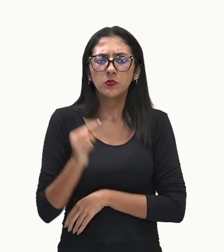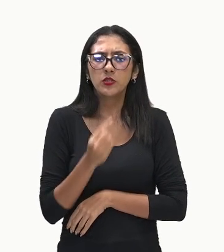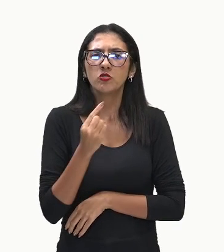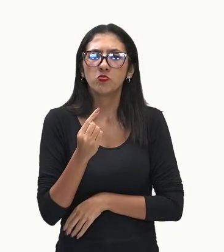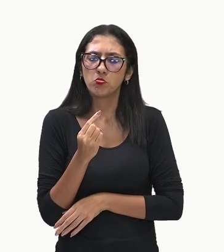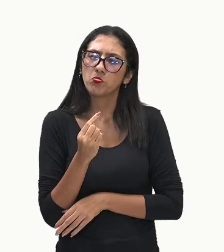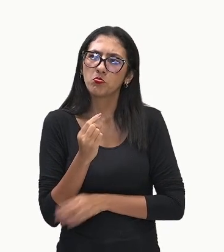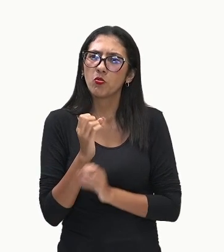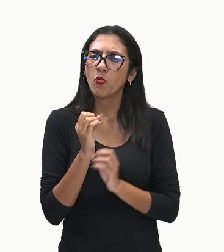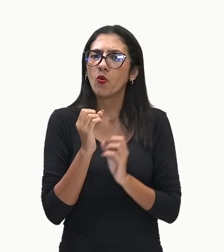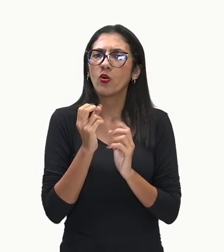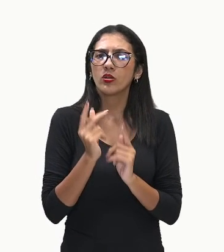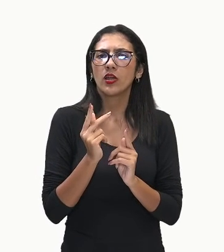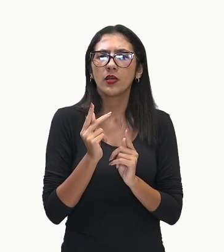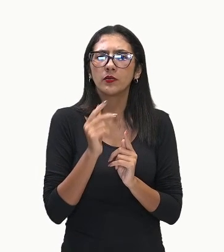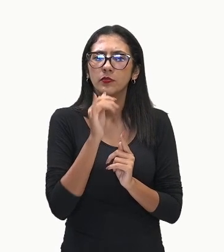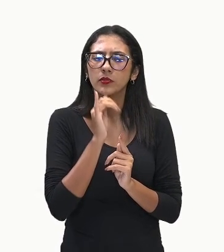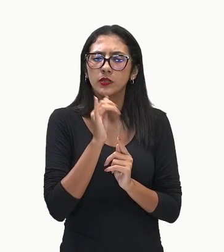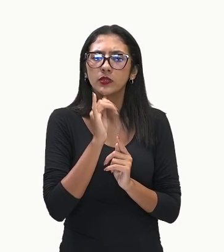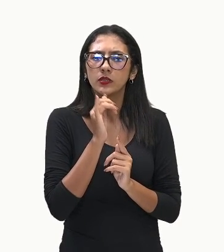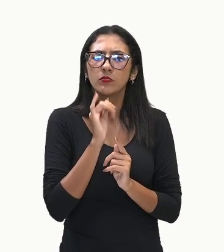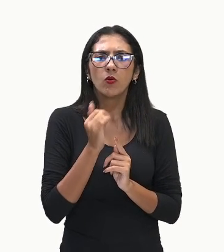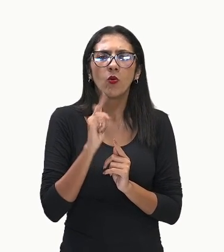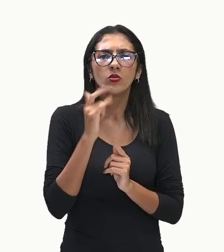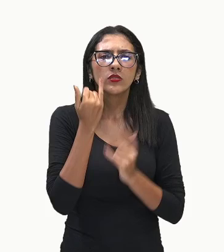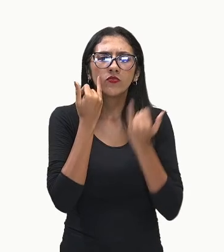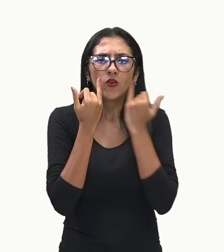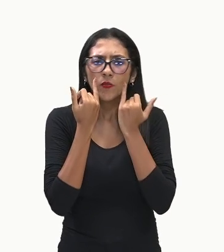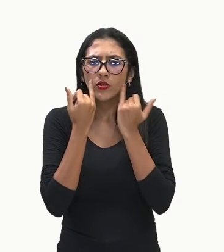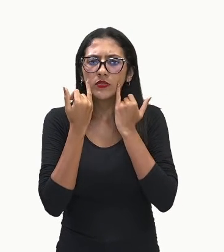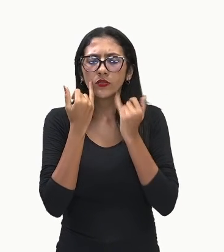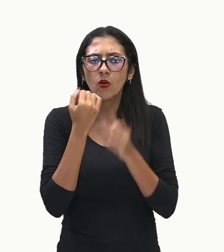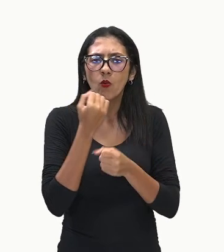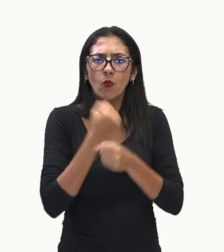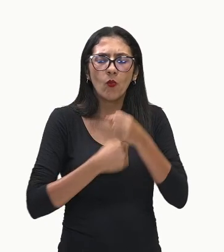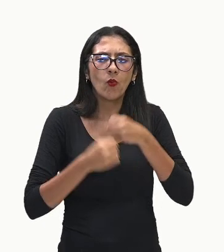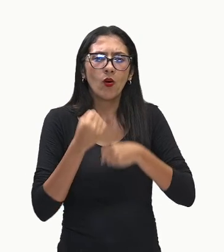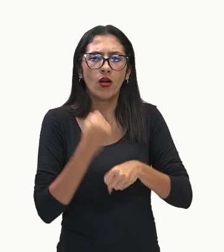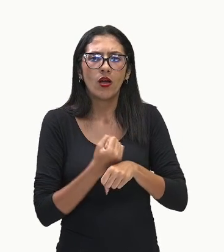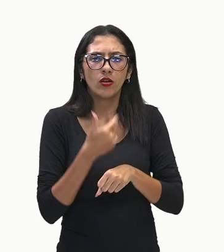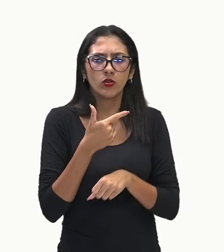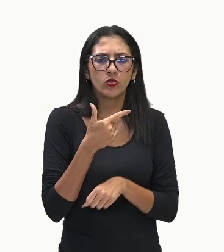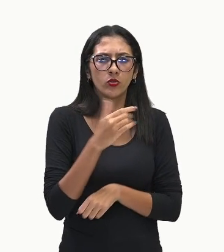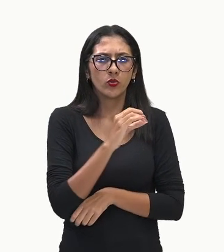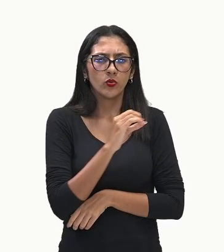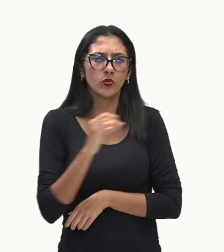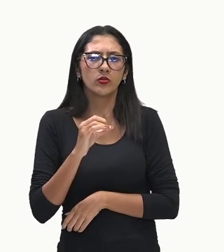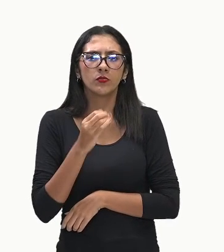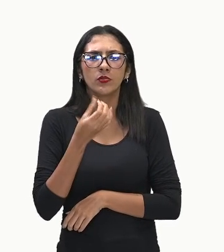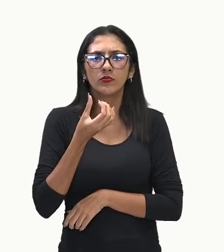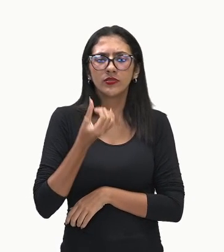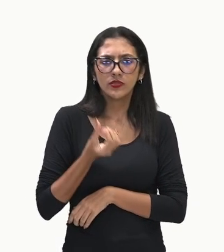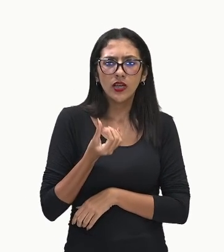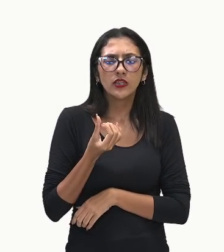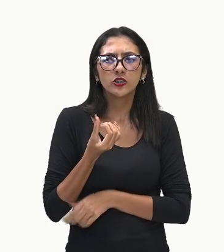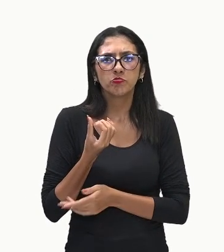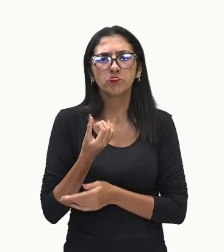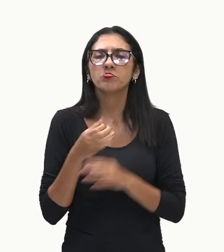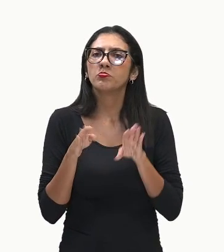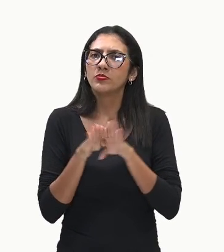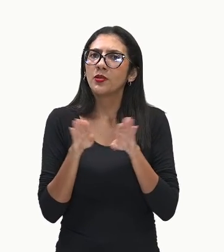de 2005, nós tivéssemos 2006, nós também teríamos que descartar